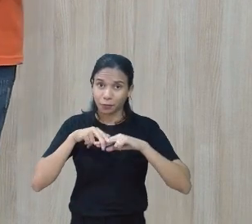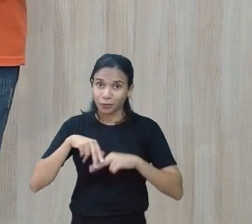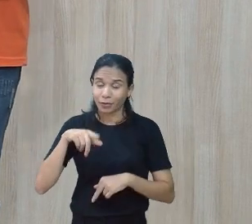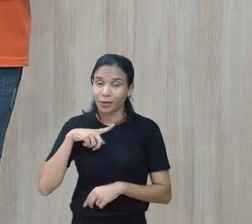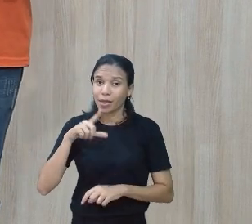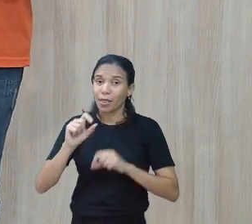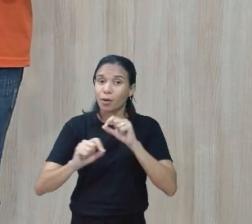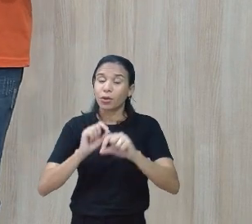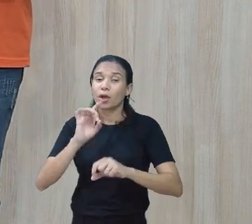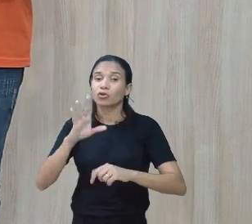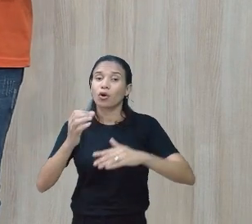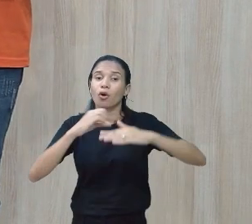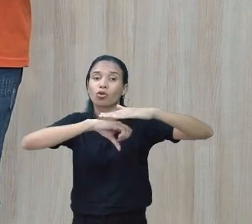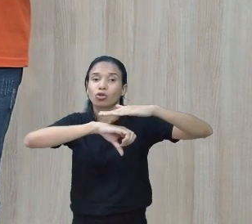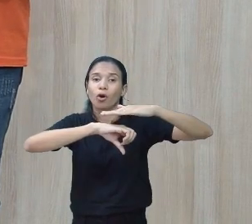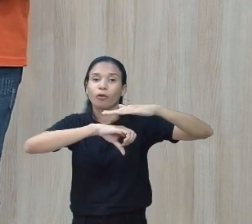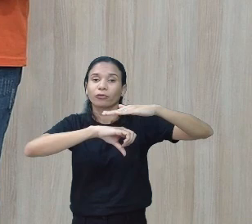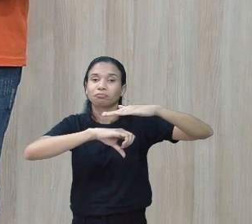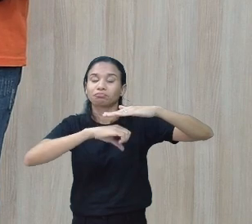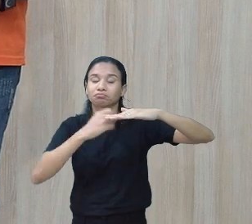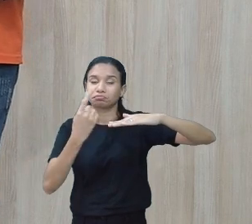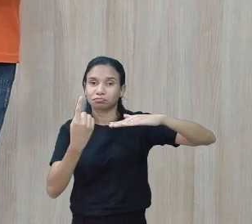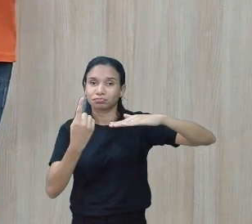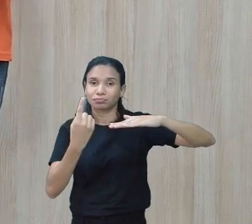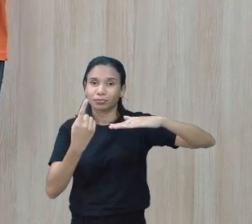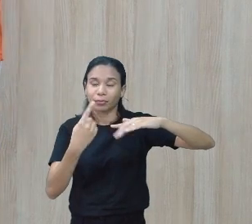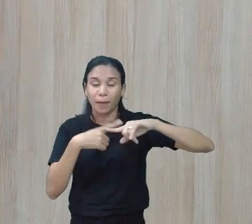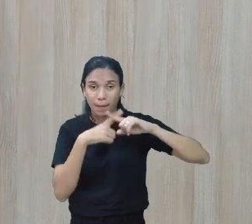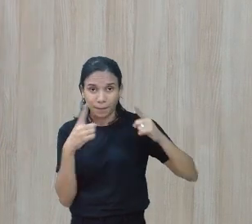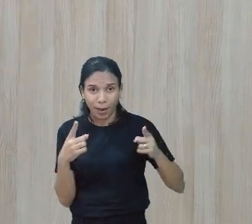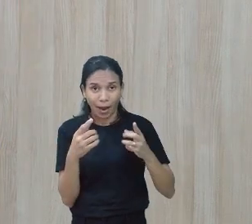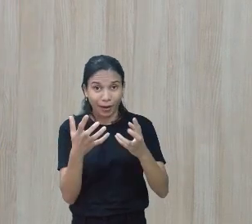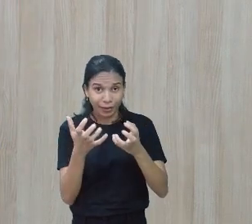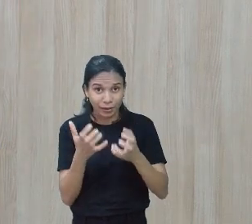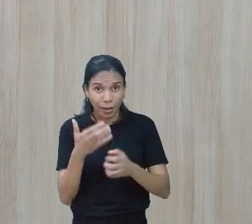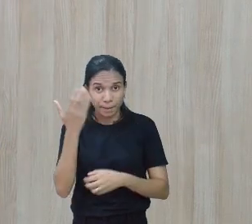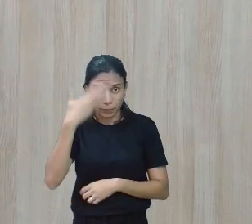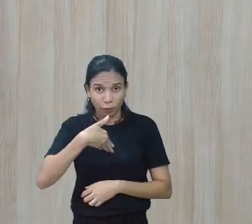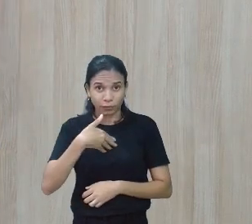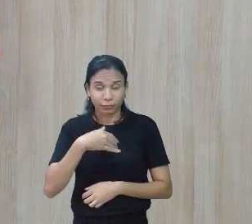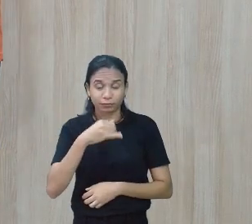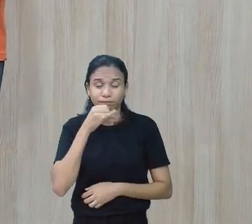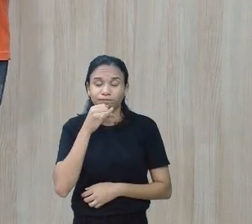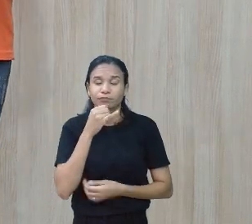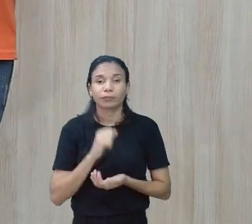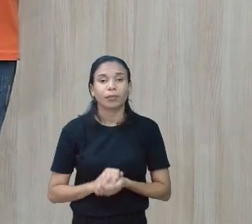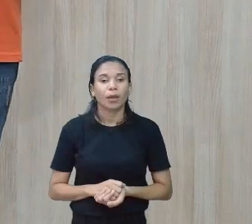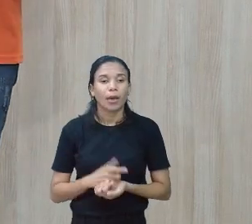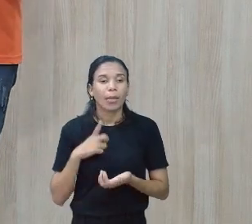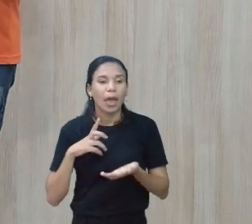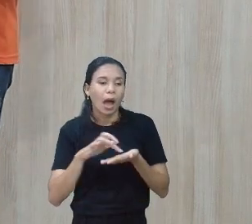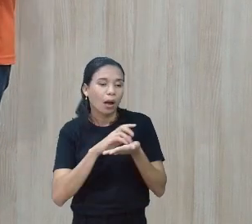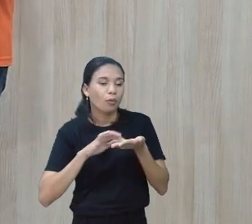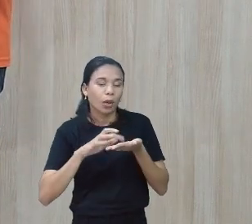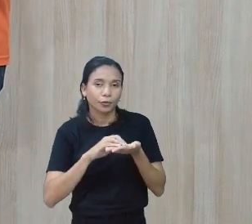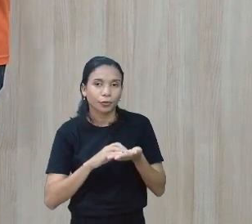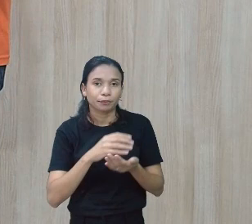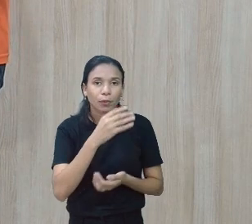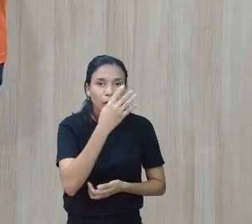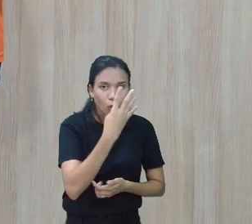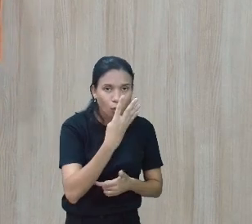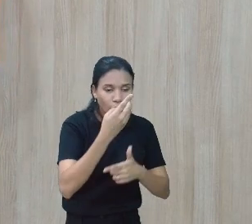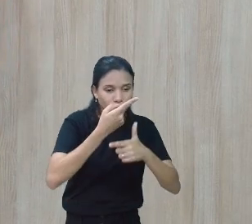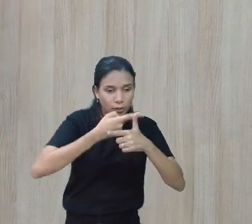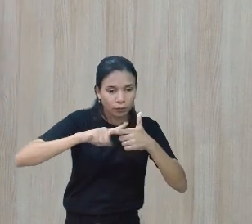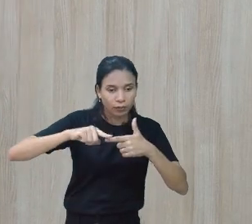ficou apenas com um numeral 9. E se você quiser comprovar, pega a calculadora e faz aí 4